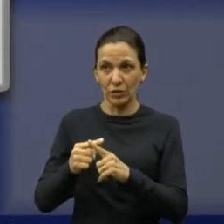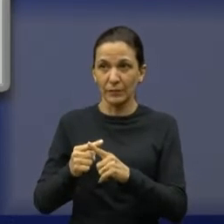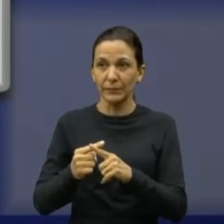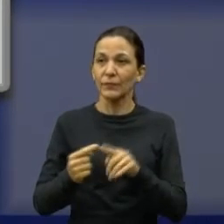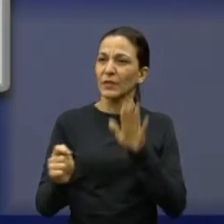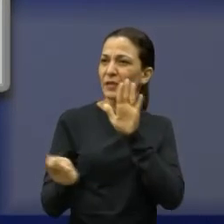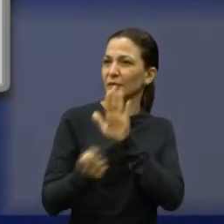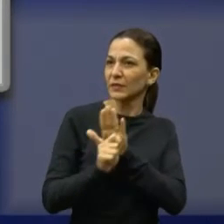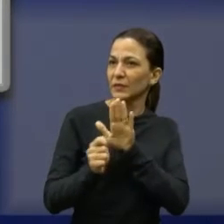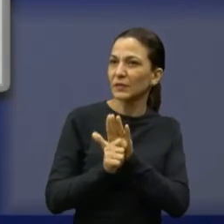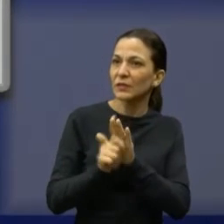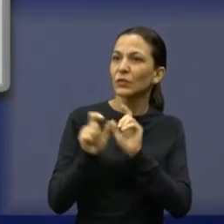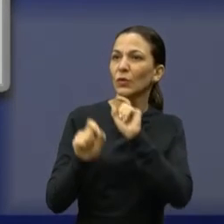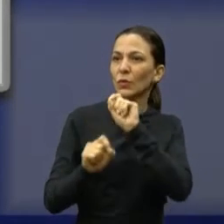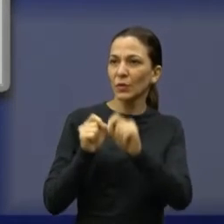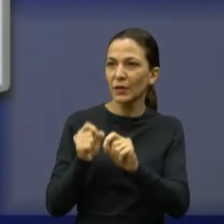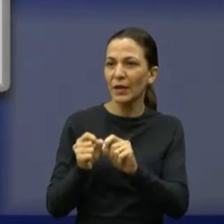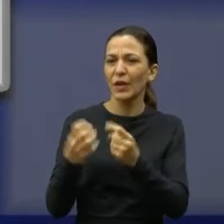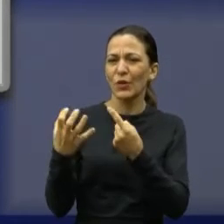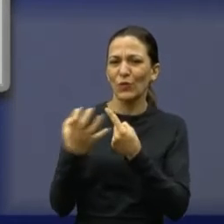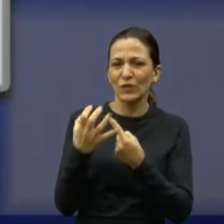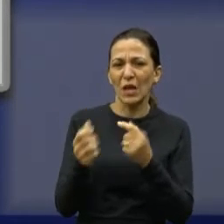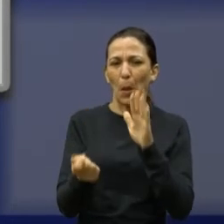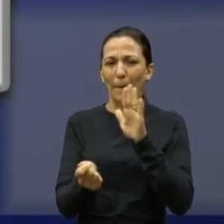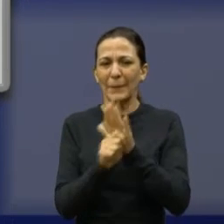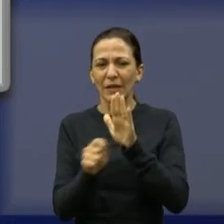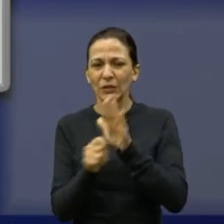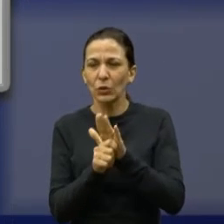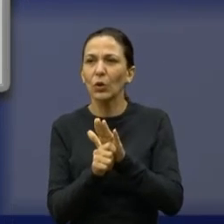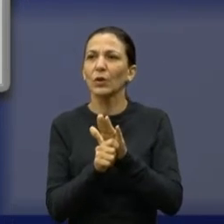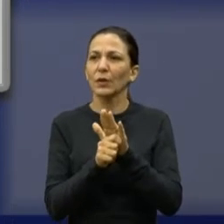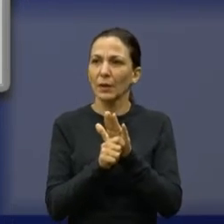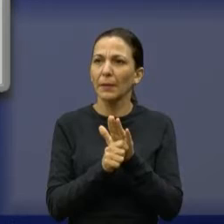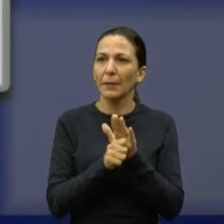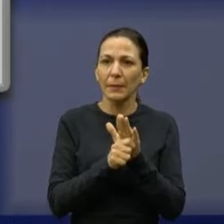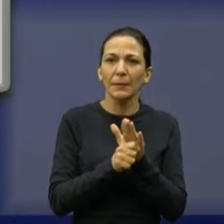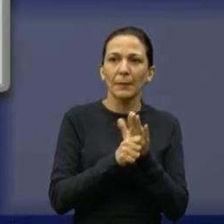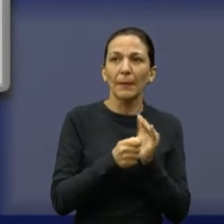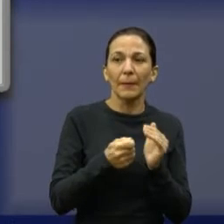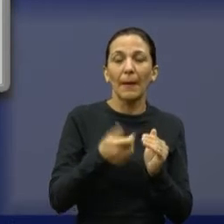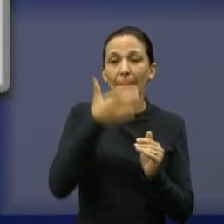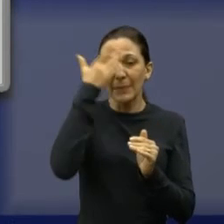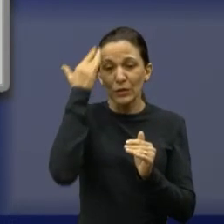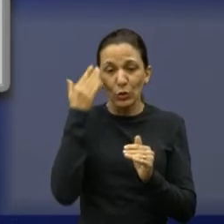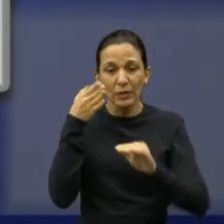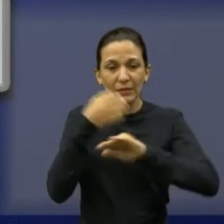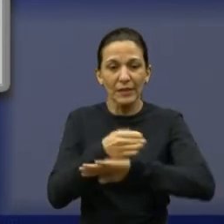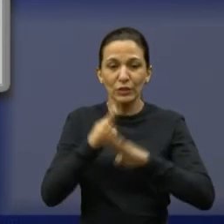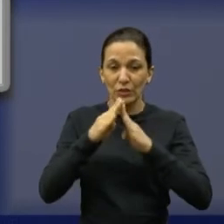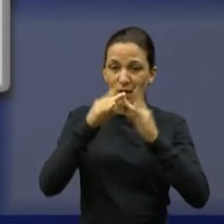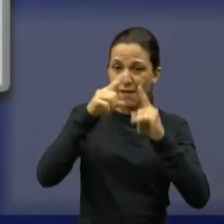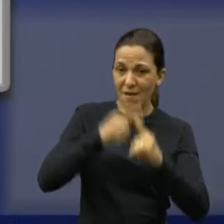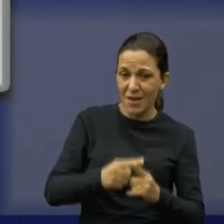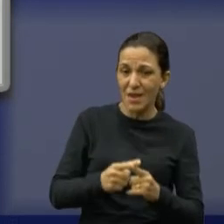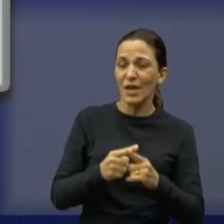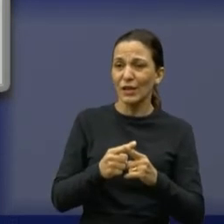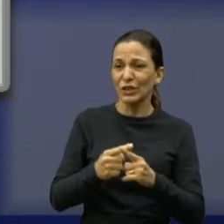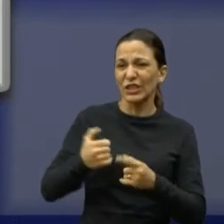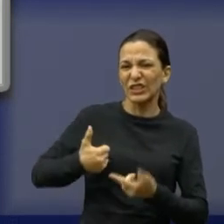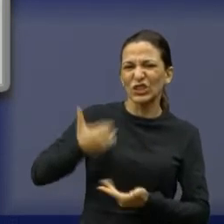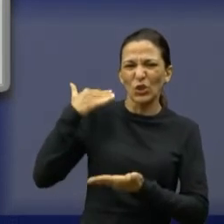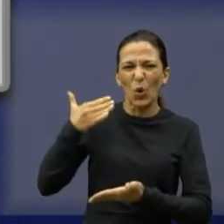que visivelmente transtornados pelo efeito das drogas, estavam abordando grosseiramente os fiéis. Fiéis muitas vezes